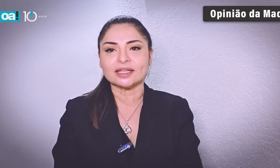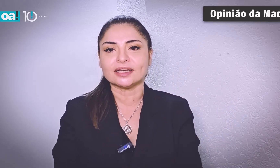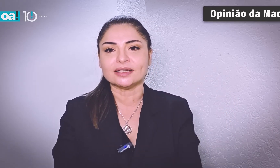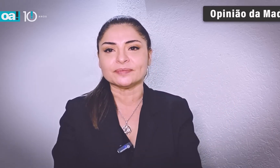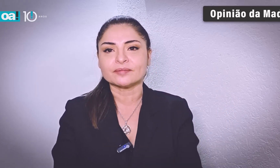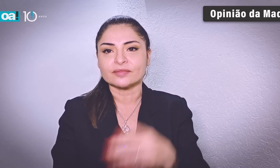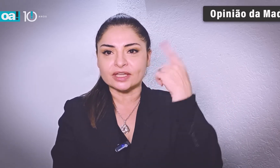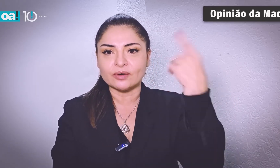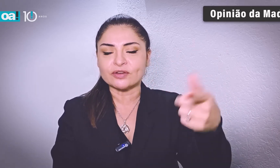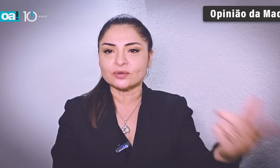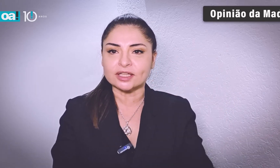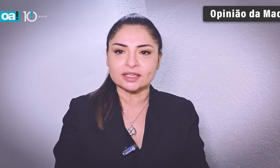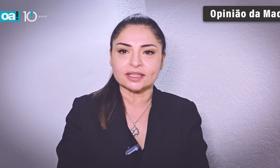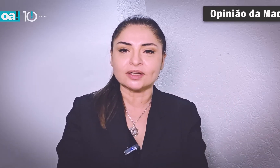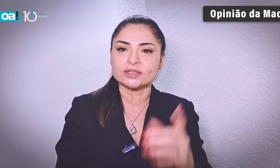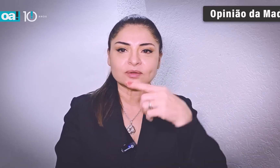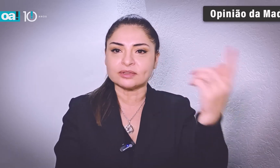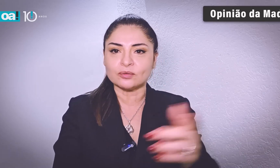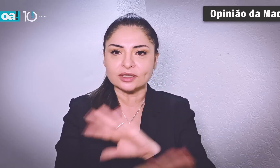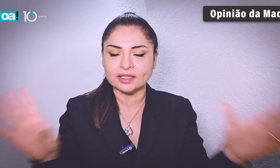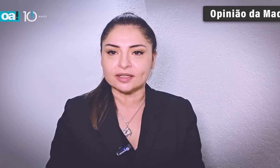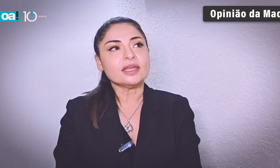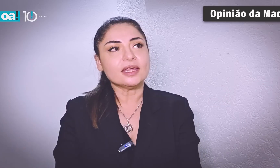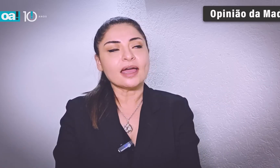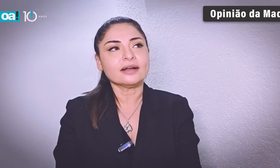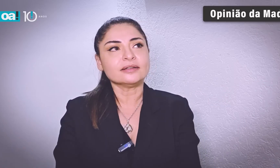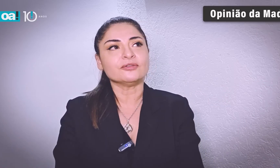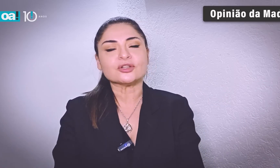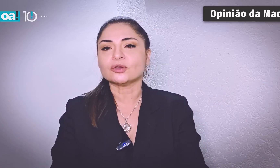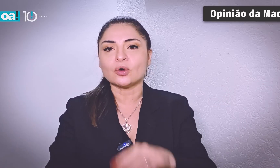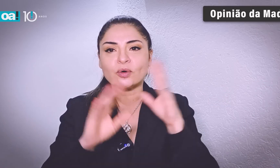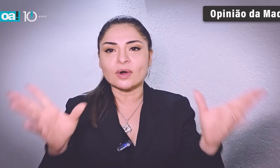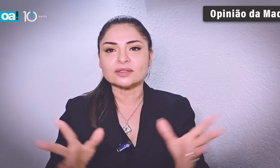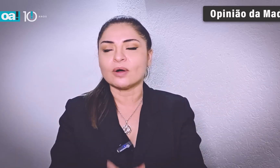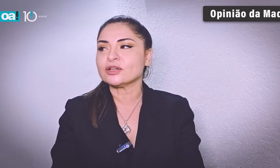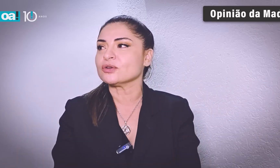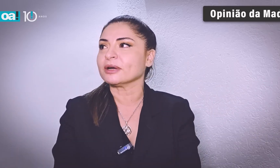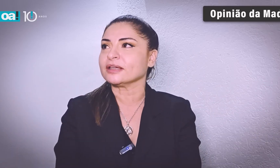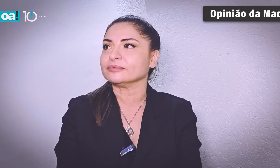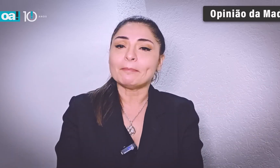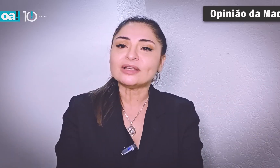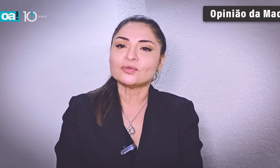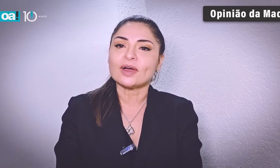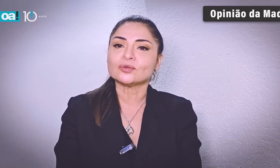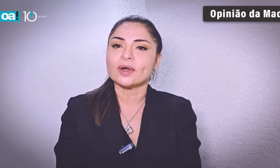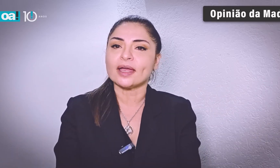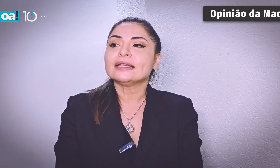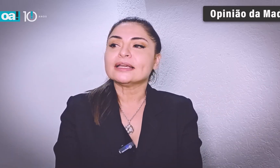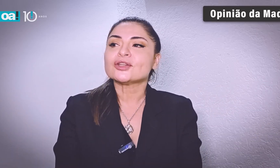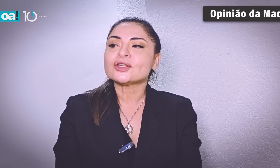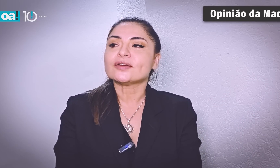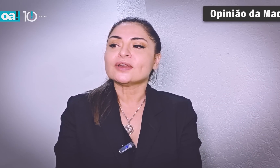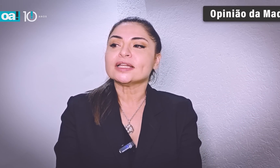nada para entender ali. Que eu é que fico tentando entender coisa que não tenho que entender. E era, enfim, já estou eu quase igual a Dilma aqui. Mas o fato